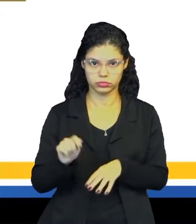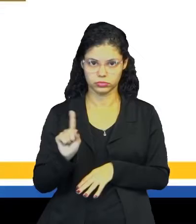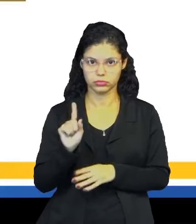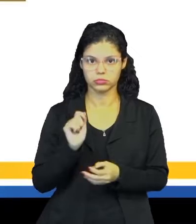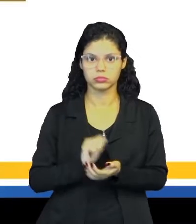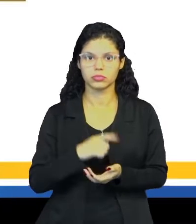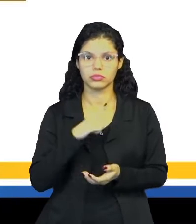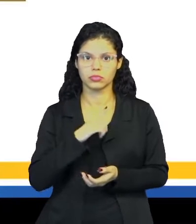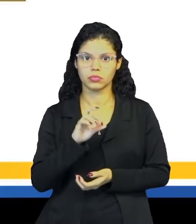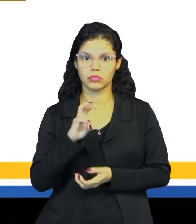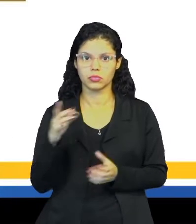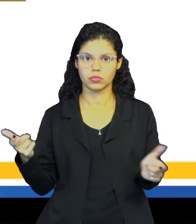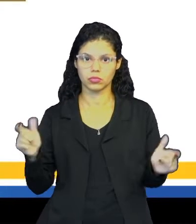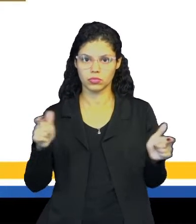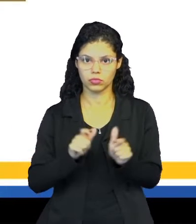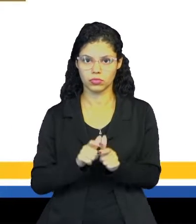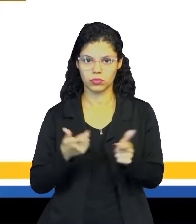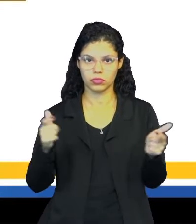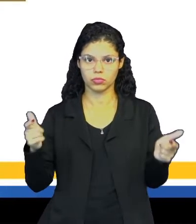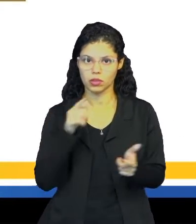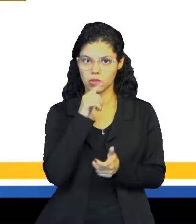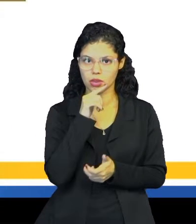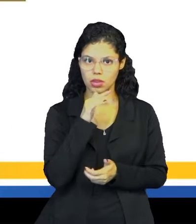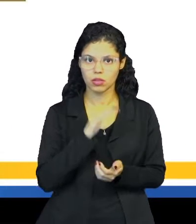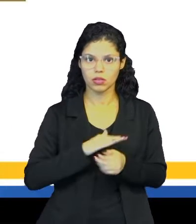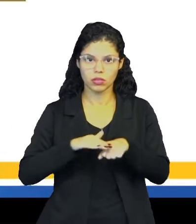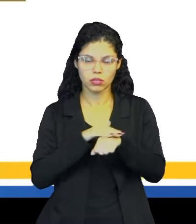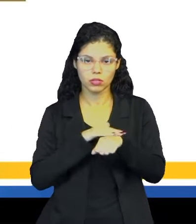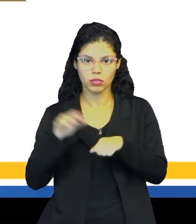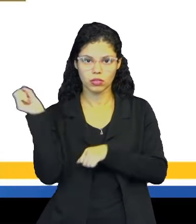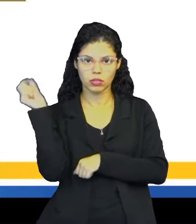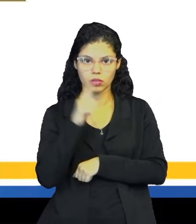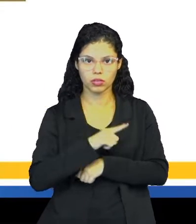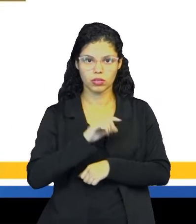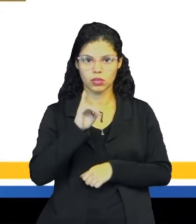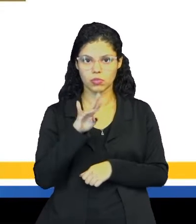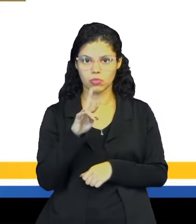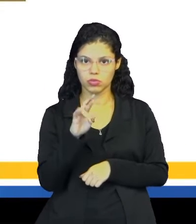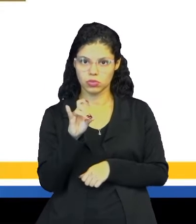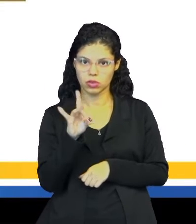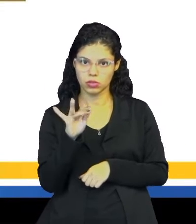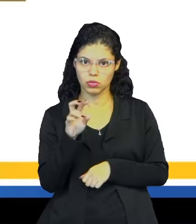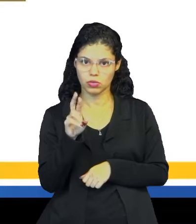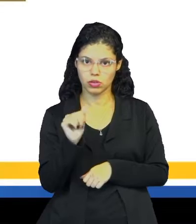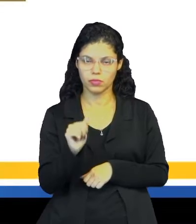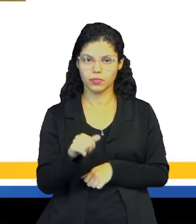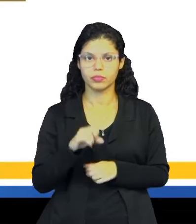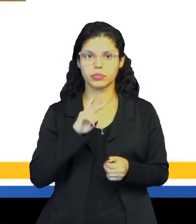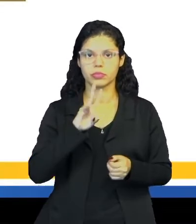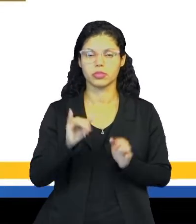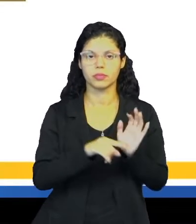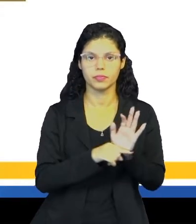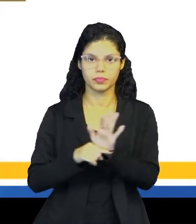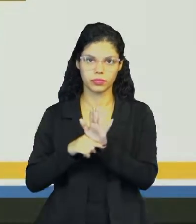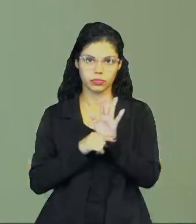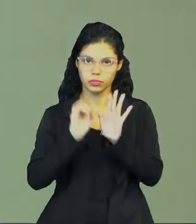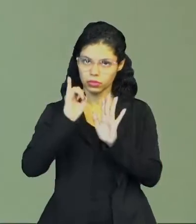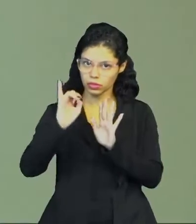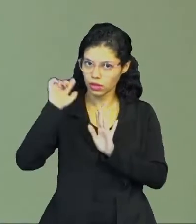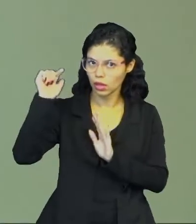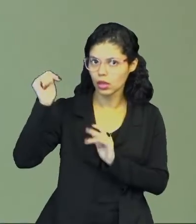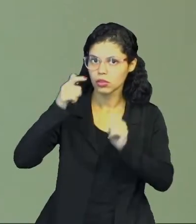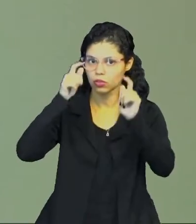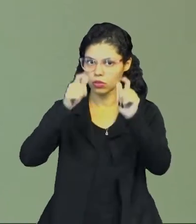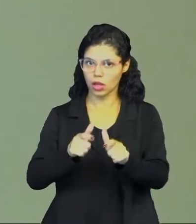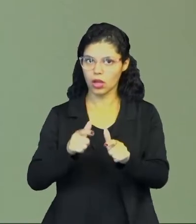água, fotossensibilidade, sensíveis à luz, e também são bioindicadoras, ou seja, elas vão indicar se aquele